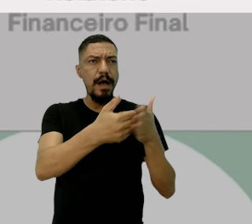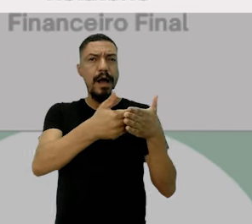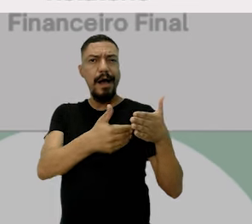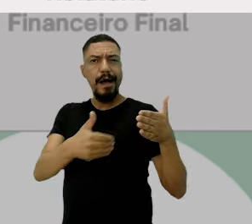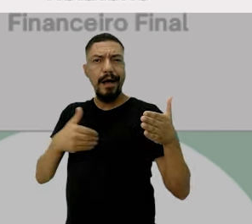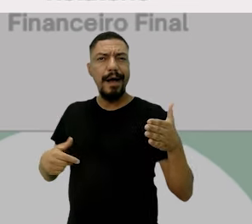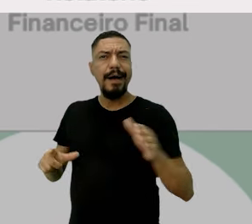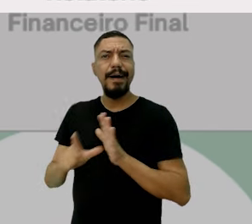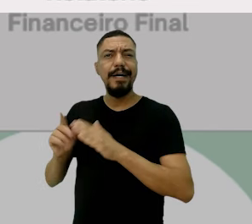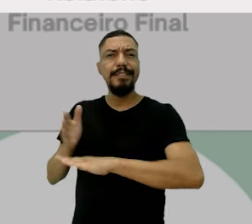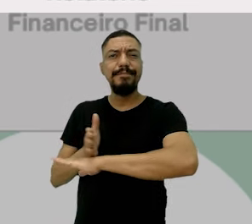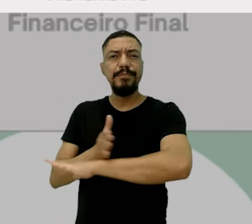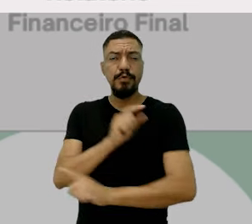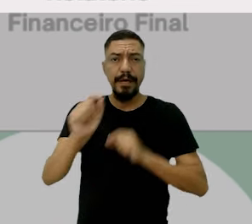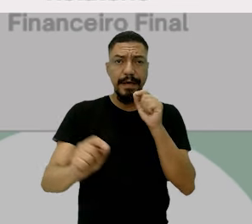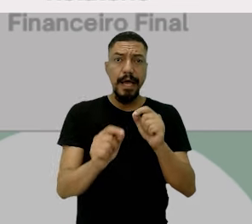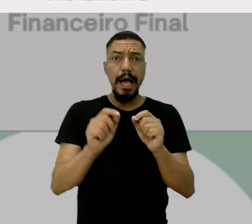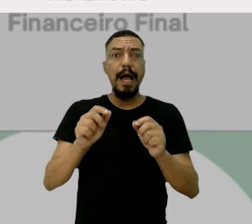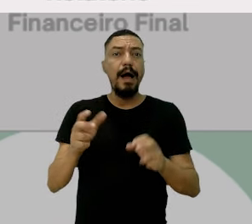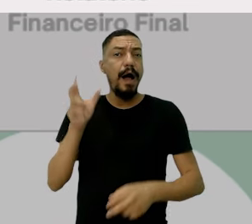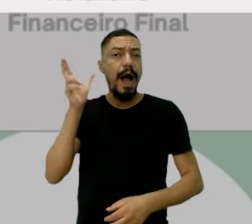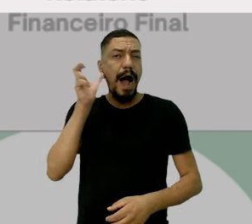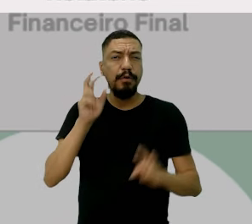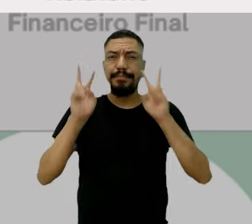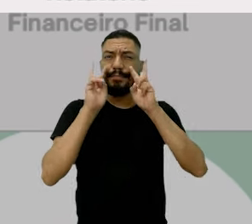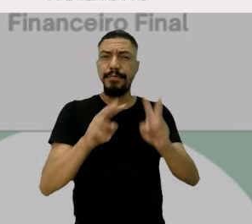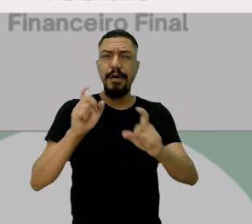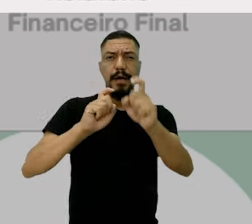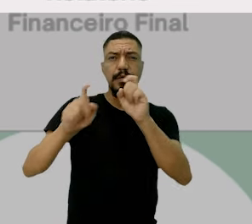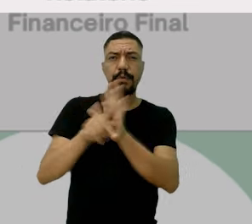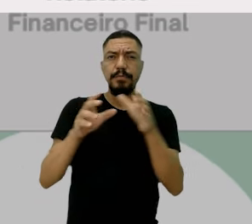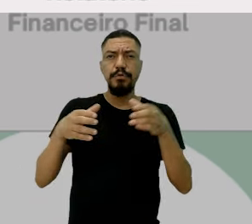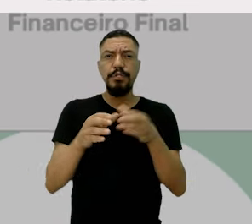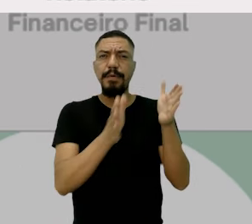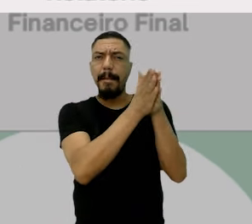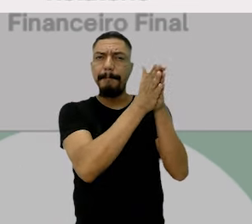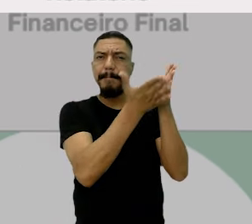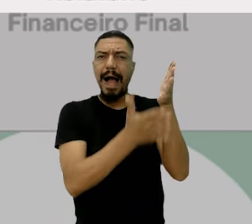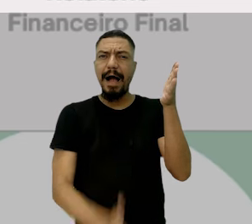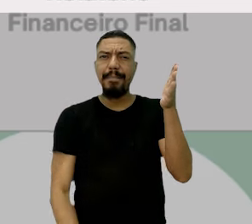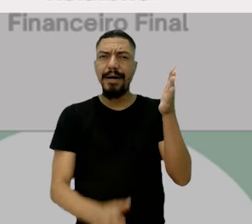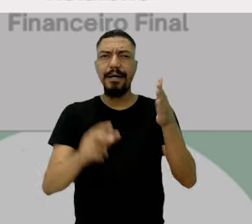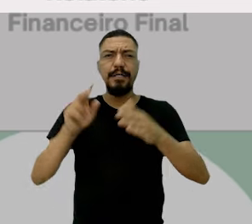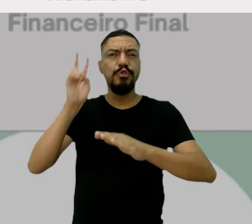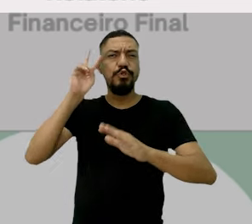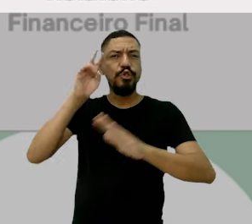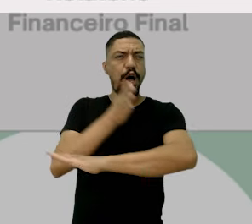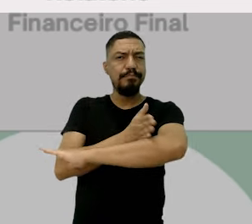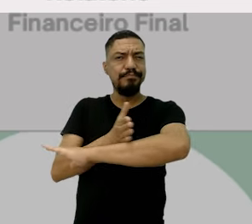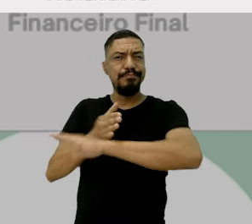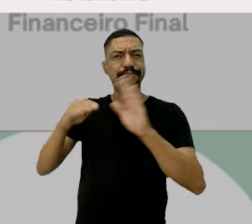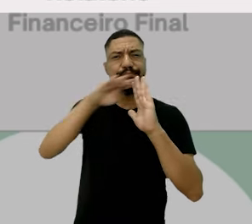No caso do audiovisual, às vezes as reuniões de equipe, mapa de luz, enfim, storyboards, coisas